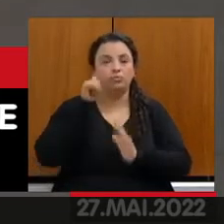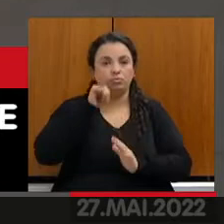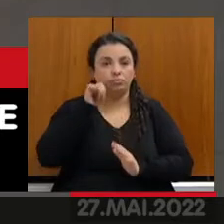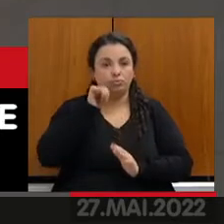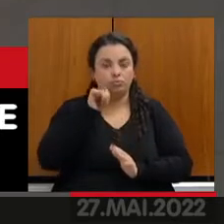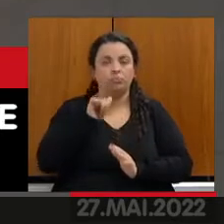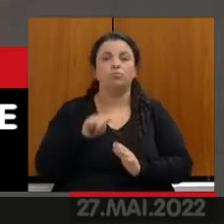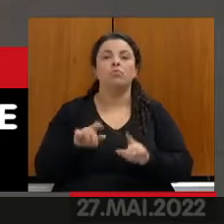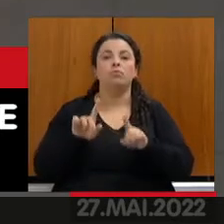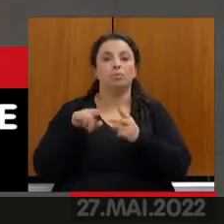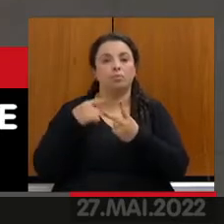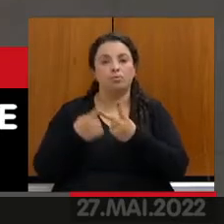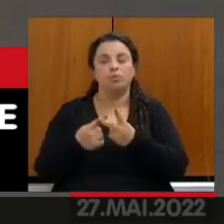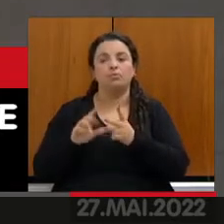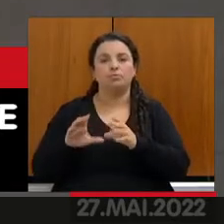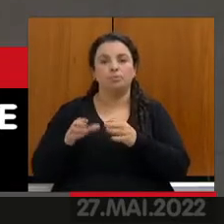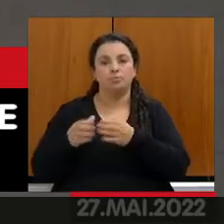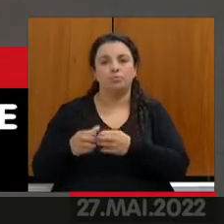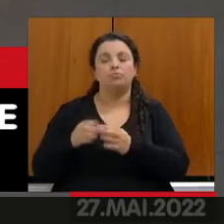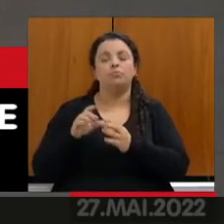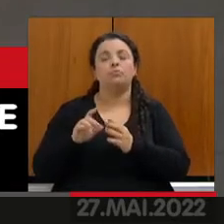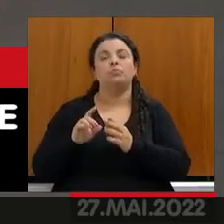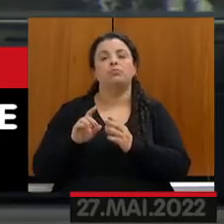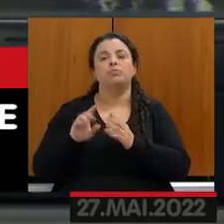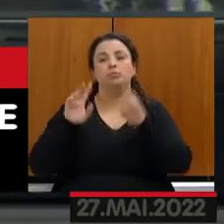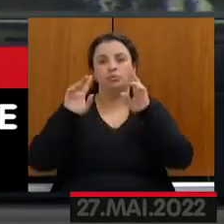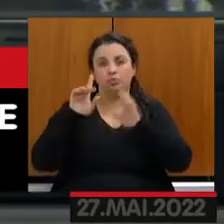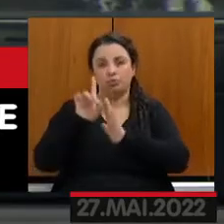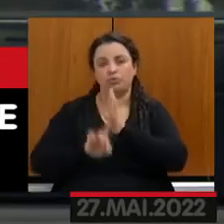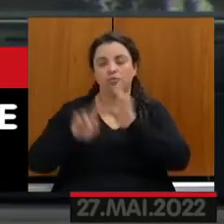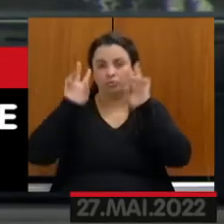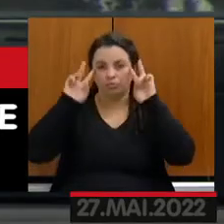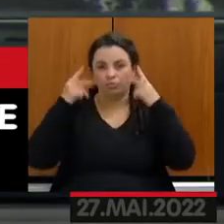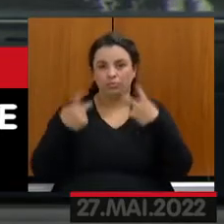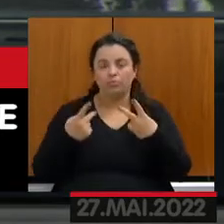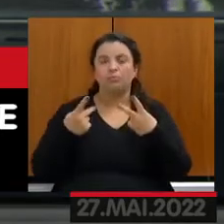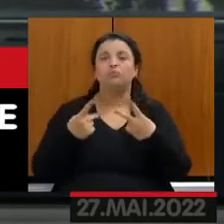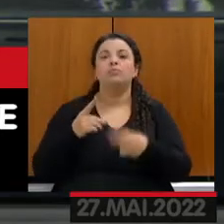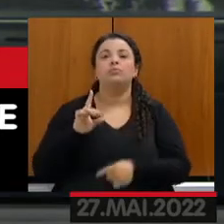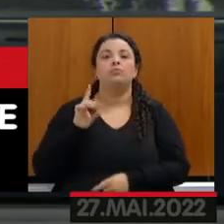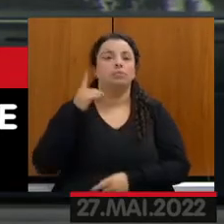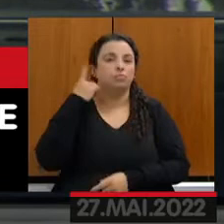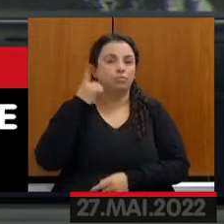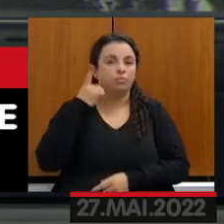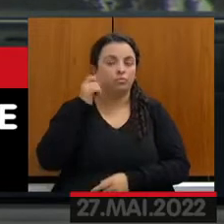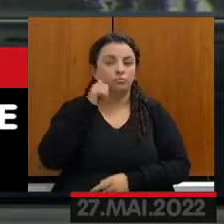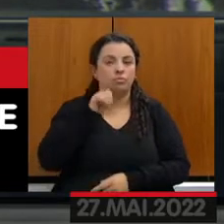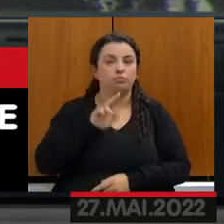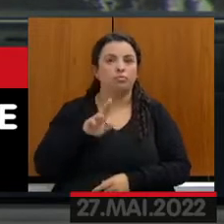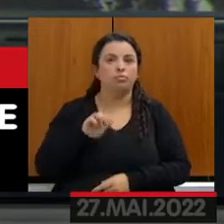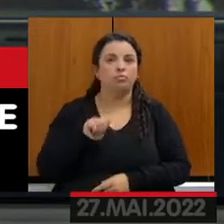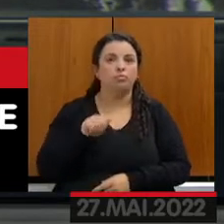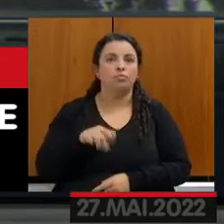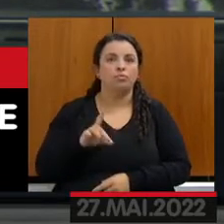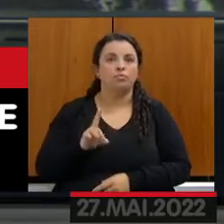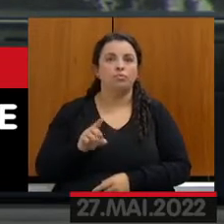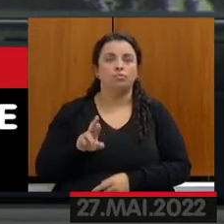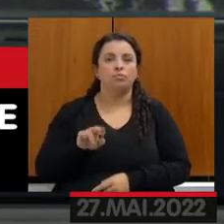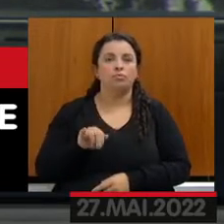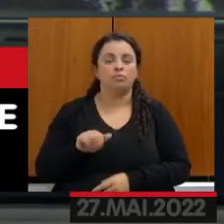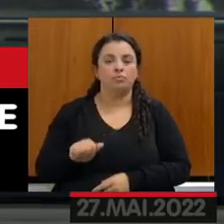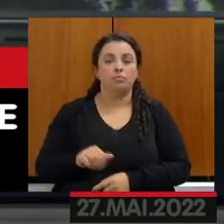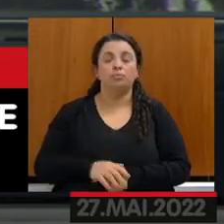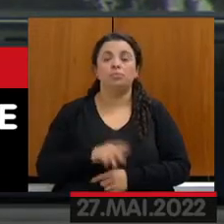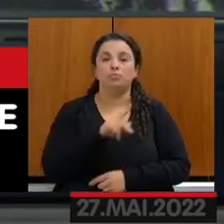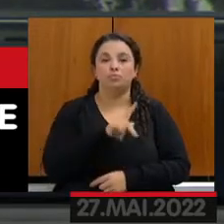de Direitos Humanos da Assembleia Legislativa do Estado de Minas Gerais Deputado Andreia de Jesus o presidente da Comissão